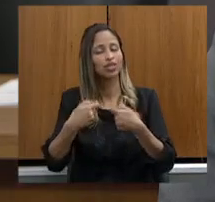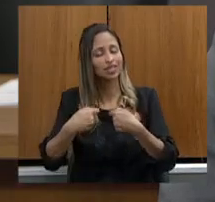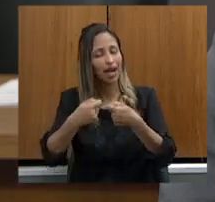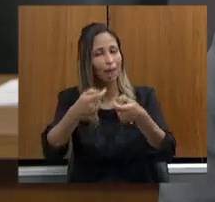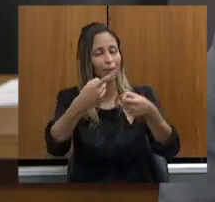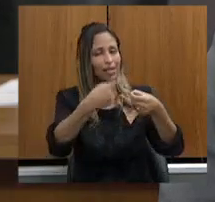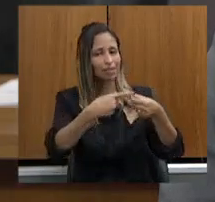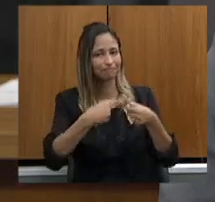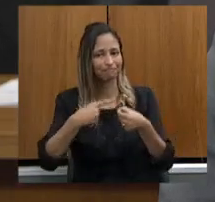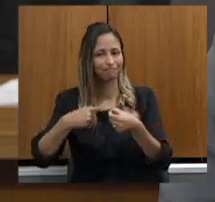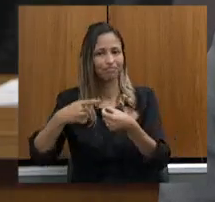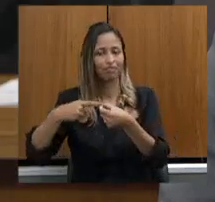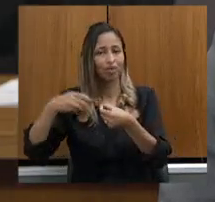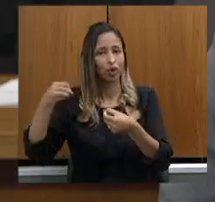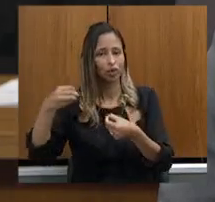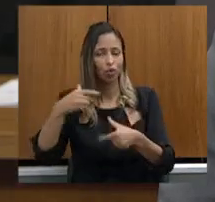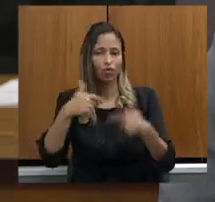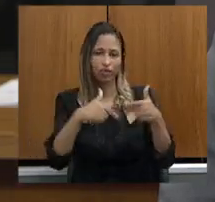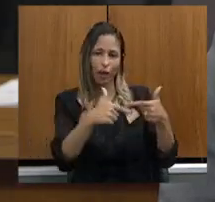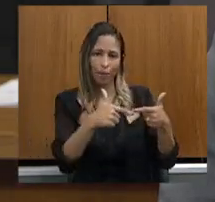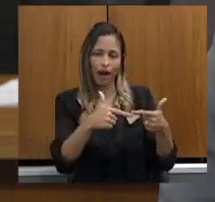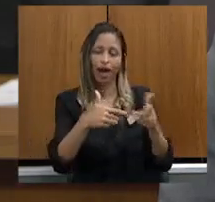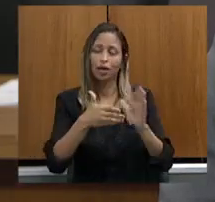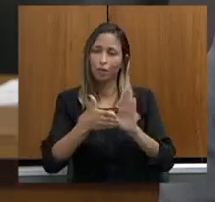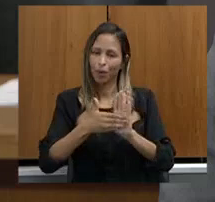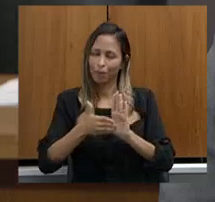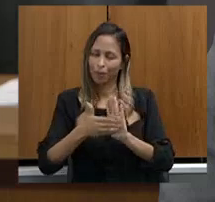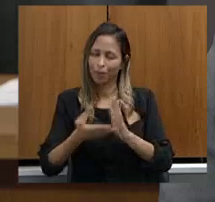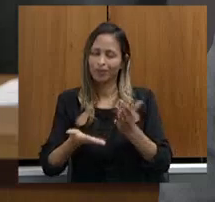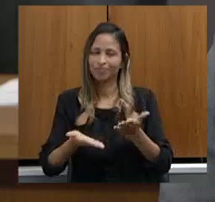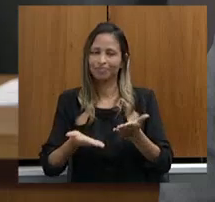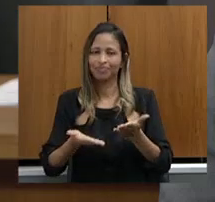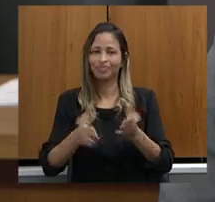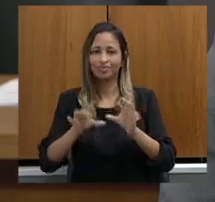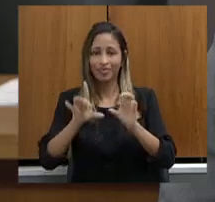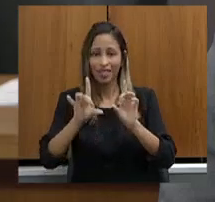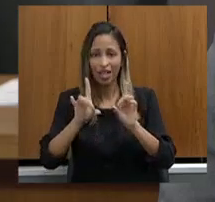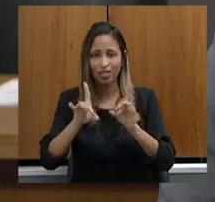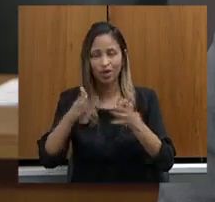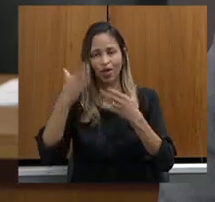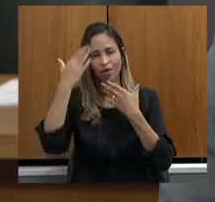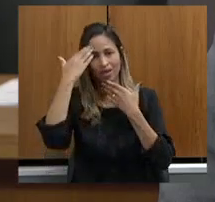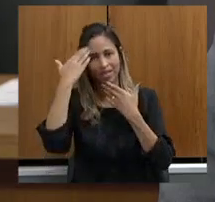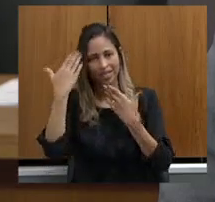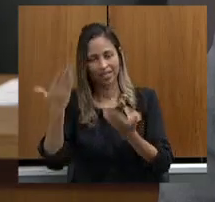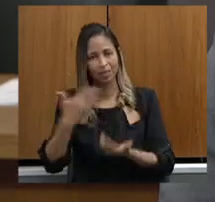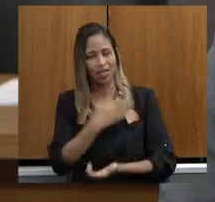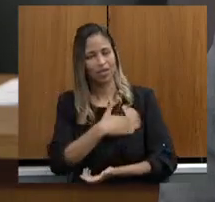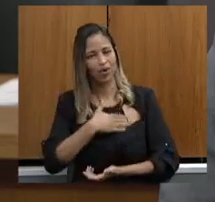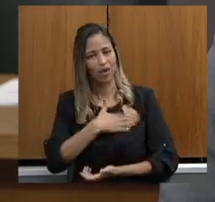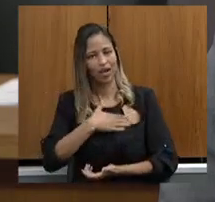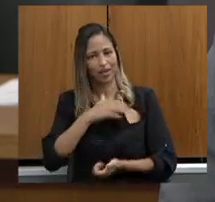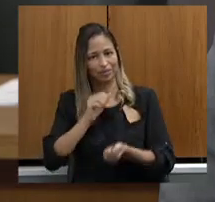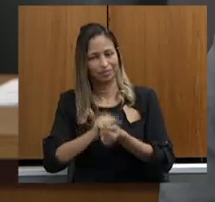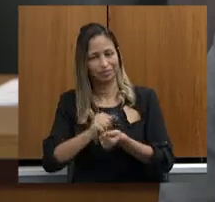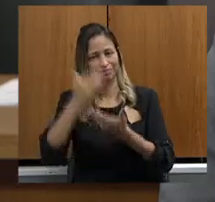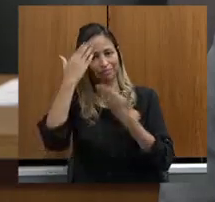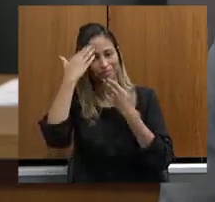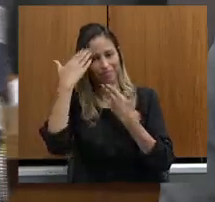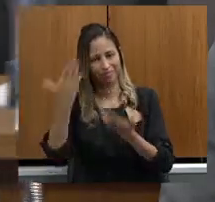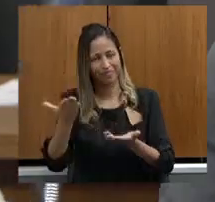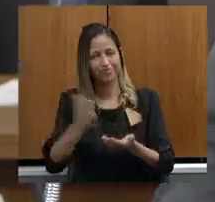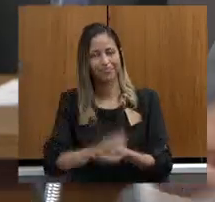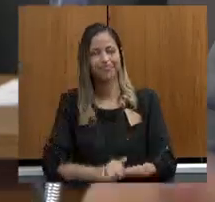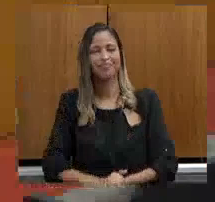para essa para esse novo trabalho que a gente propõe é só realmente um agradecimento e o meu carinho por você obrigado